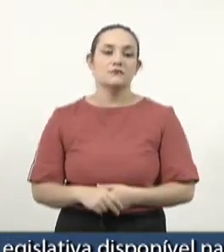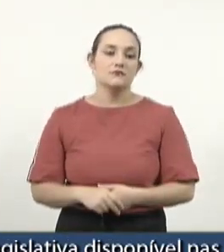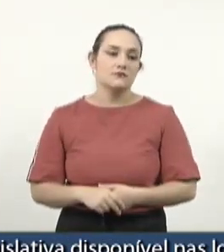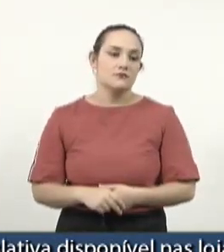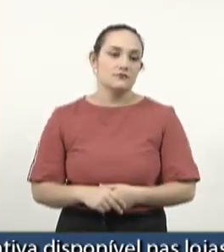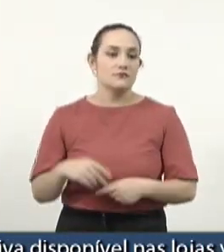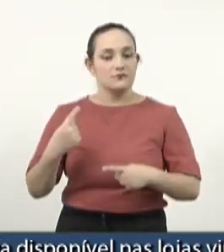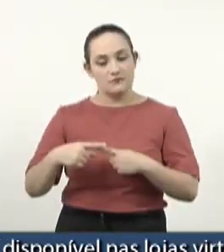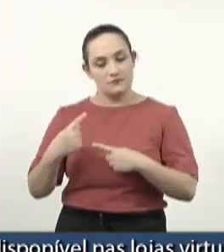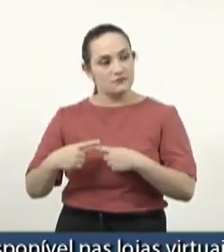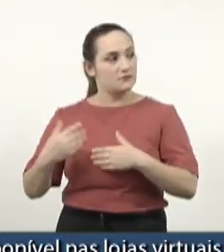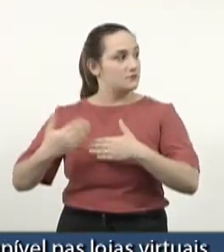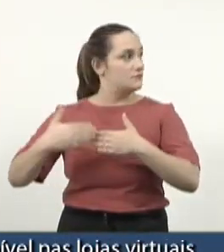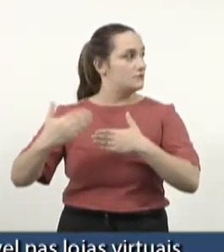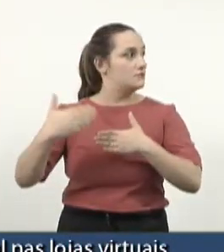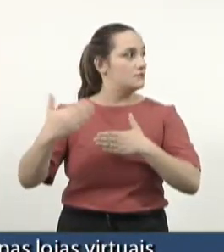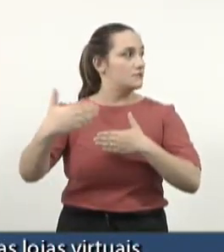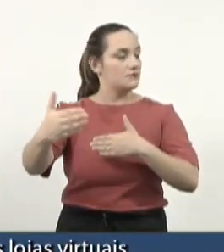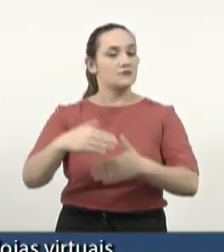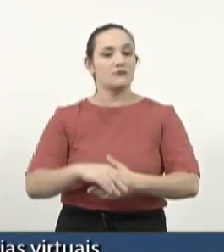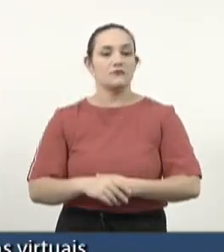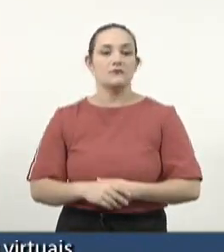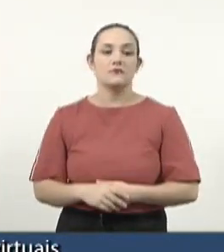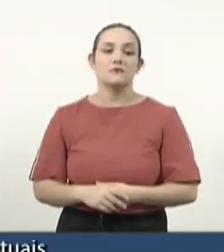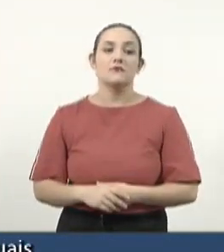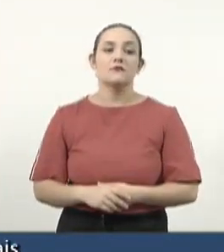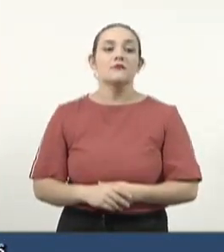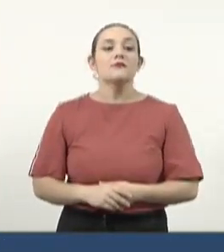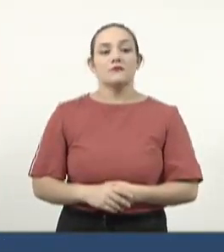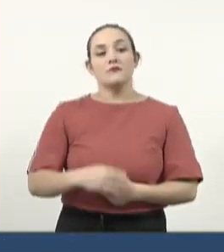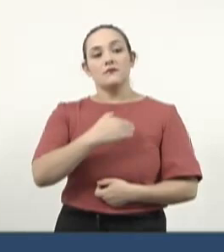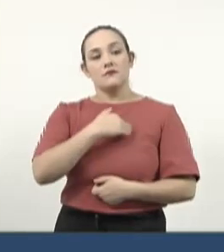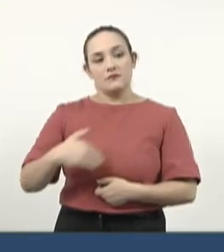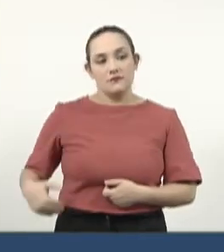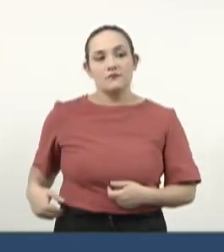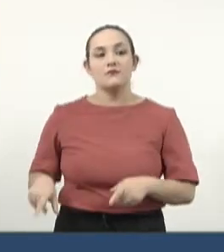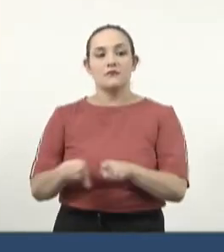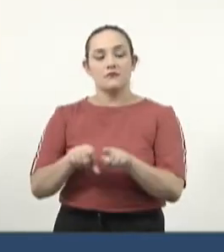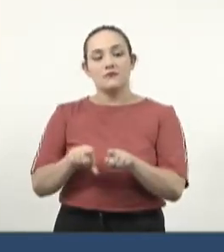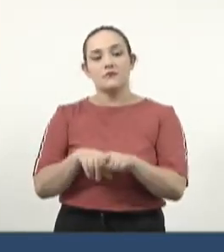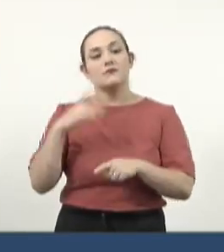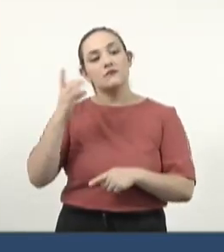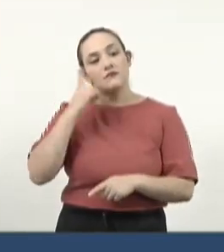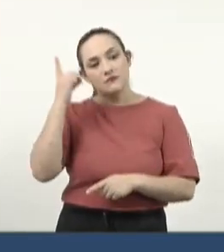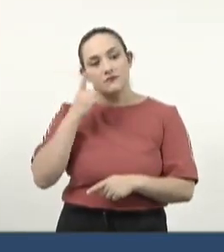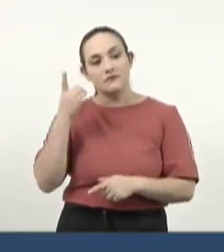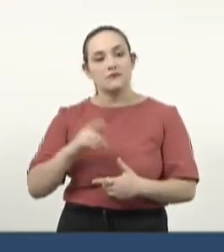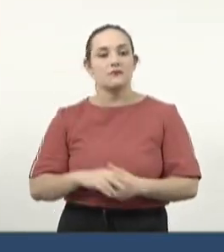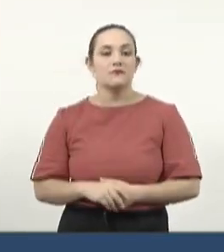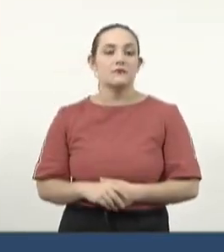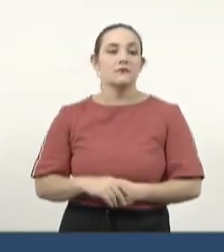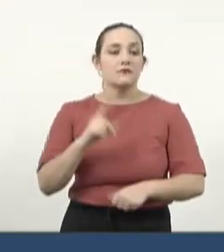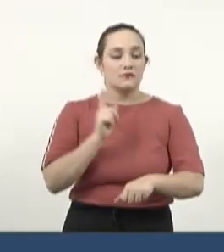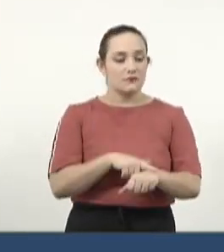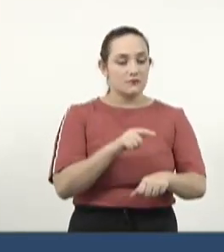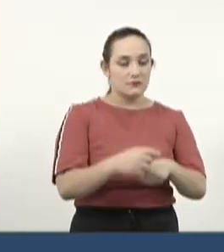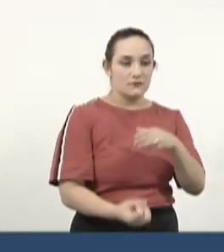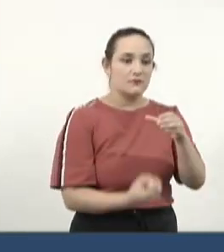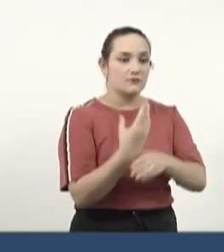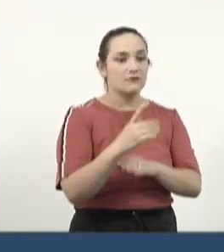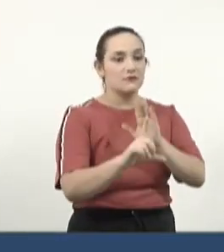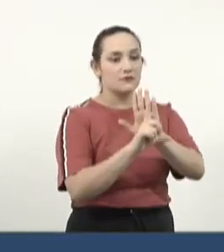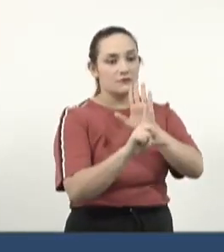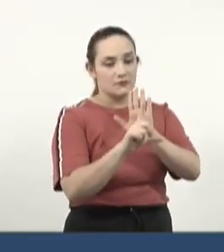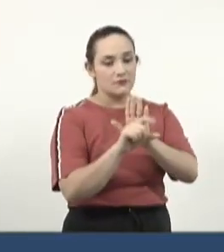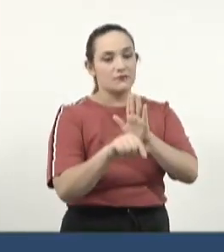senhor presidente, deputado Paulo Correia, colegas deputados e deputadas, a partir desta definição do amparo legal